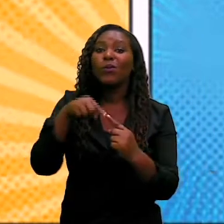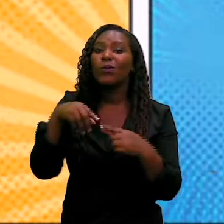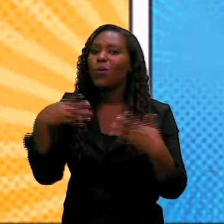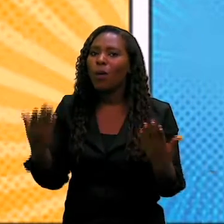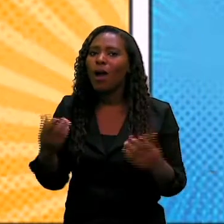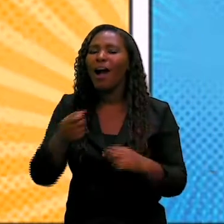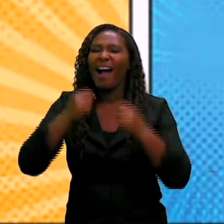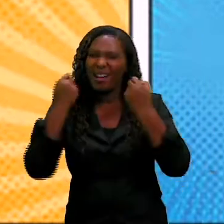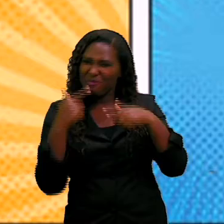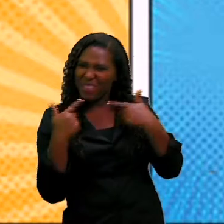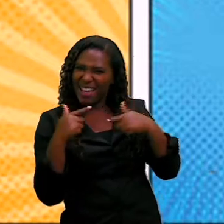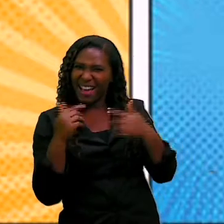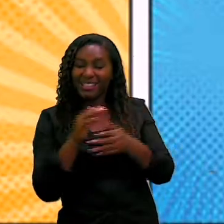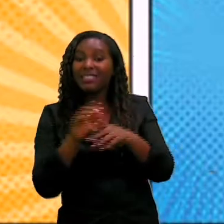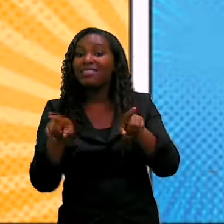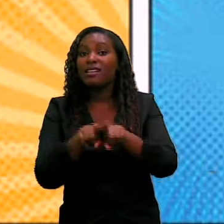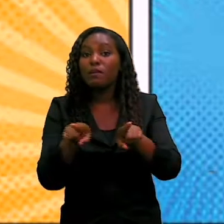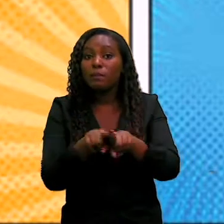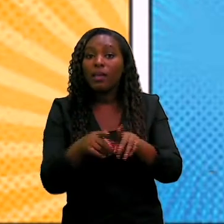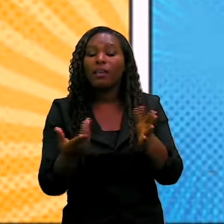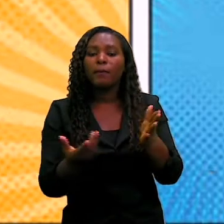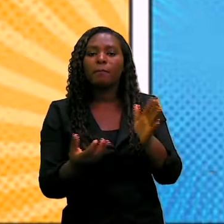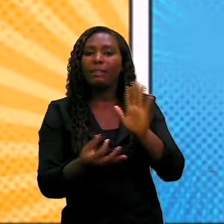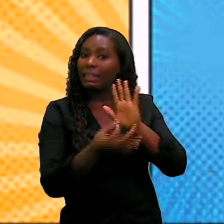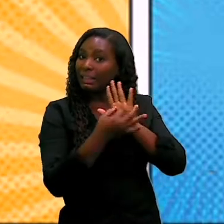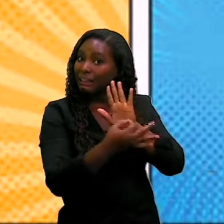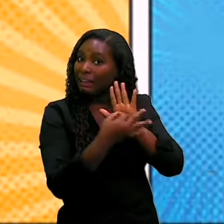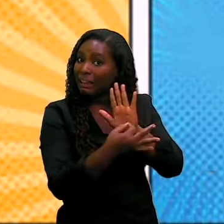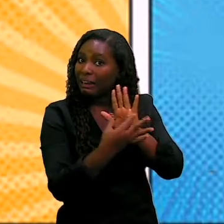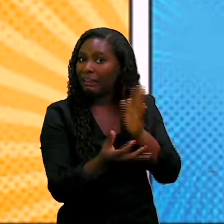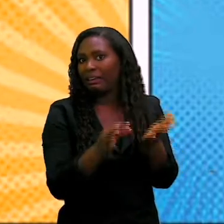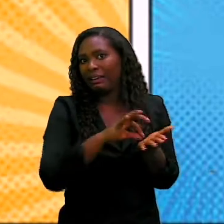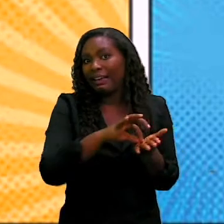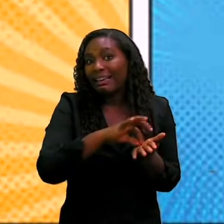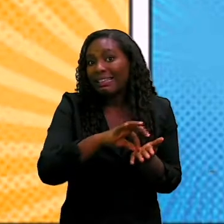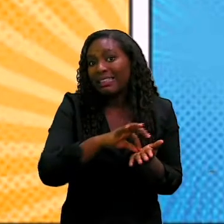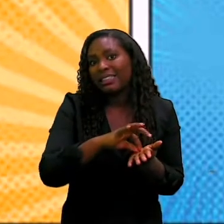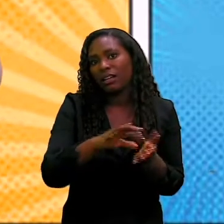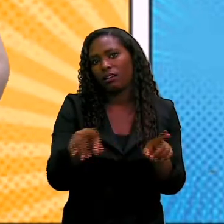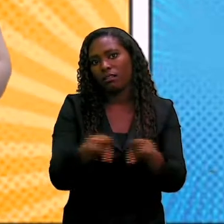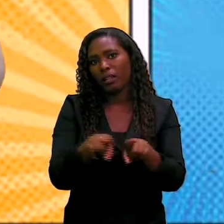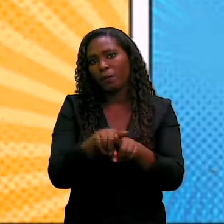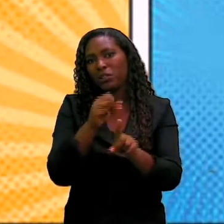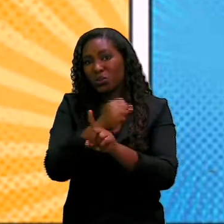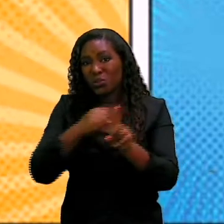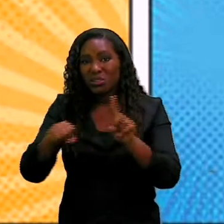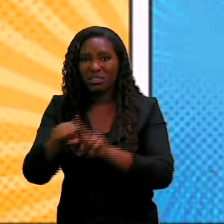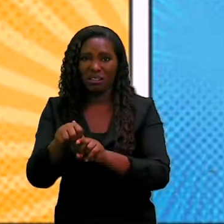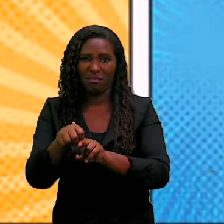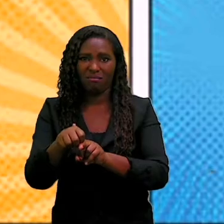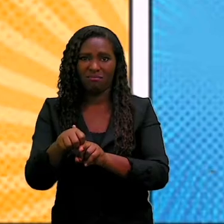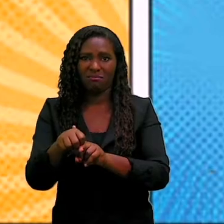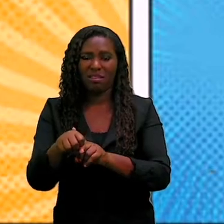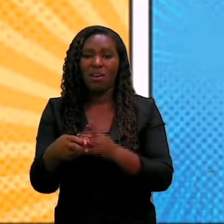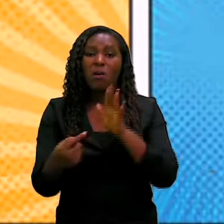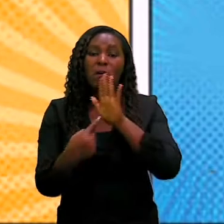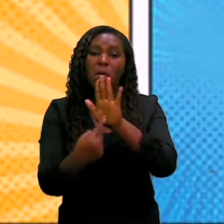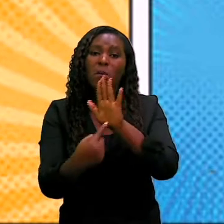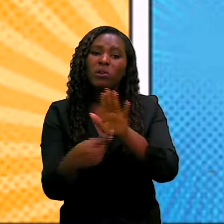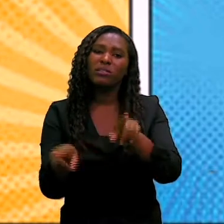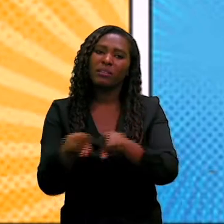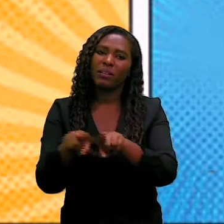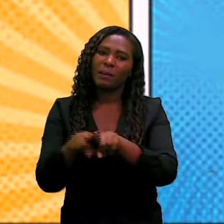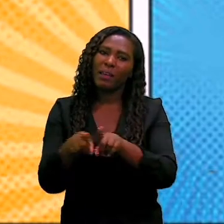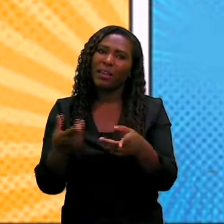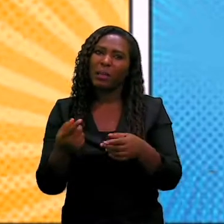figuras humanas com elementos caricaturais. E elas exploram traços aí da personalidade ou